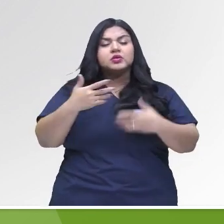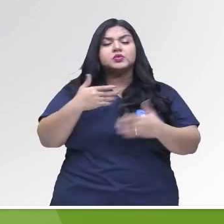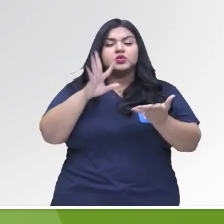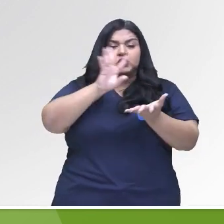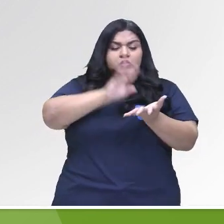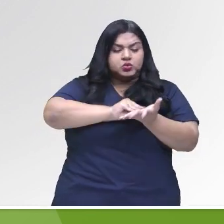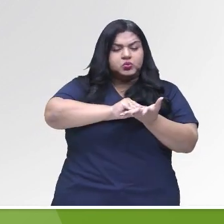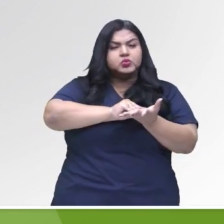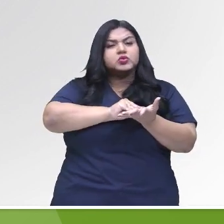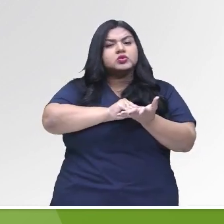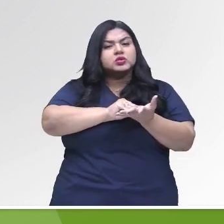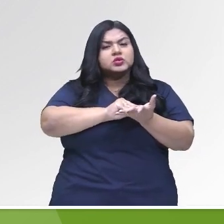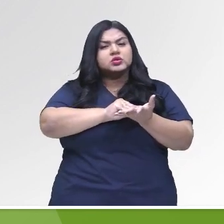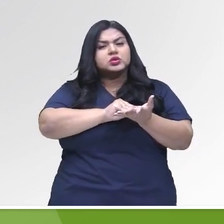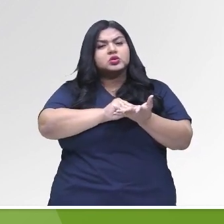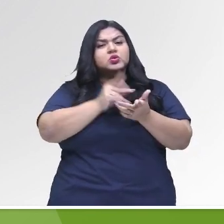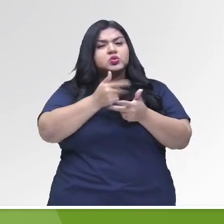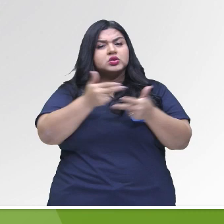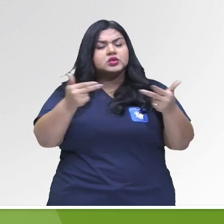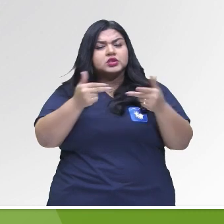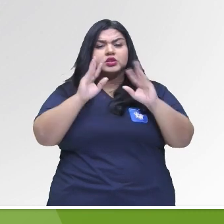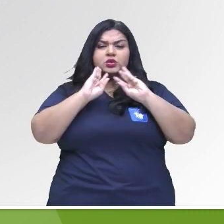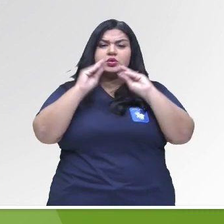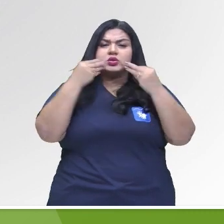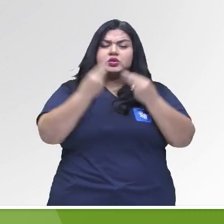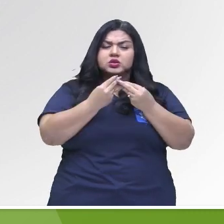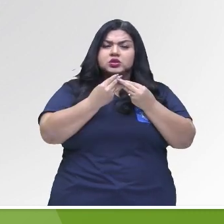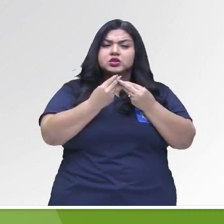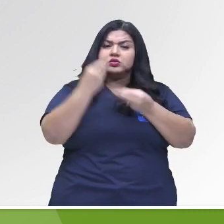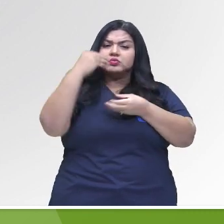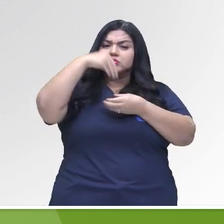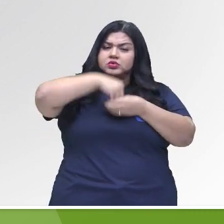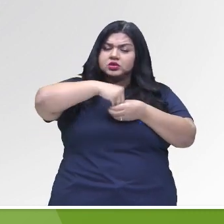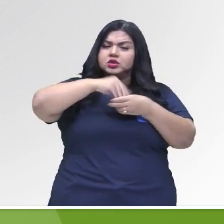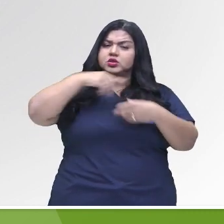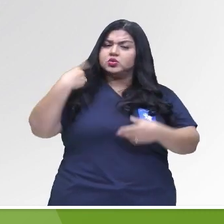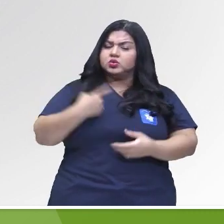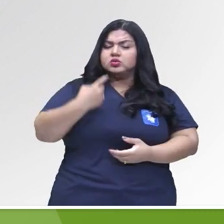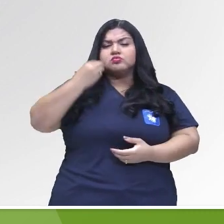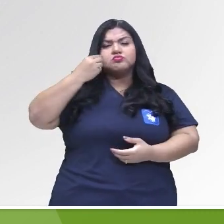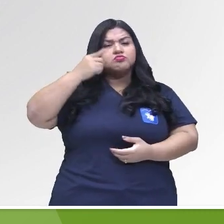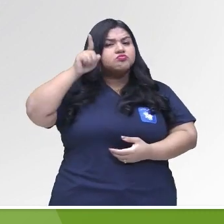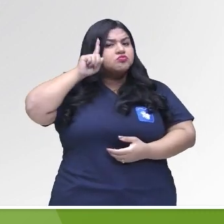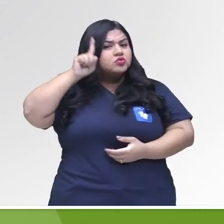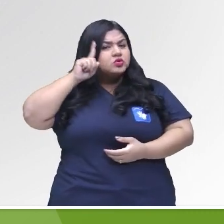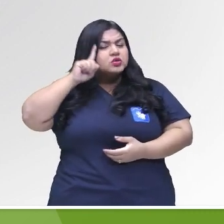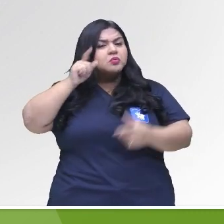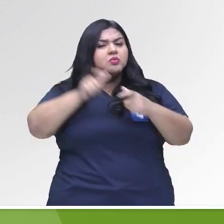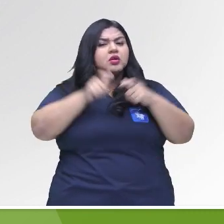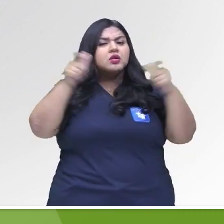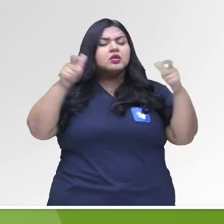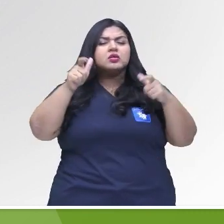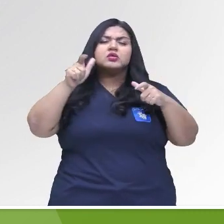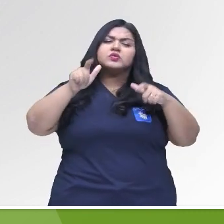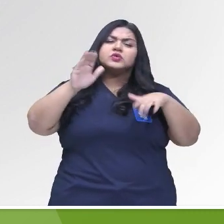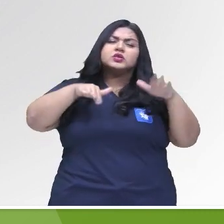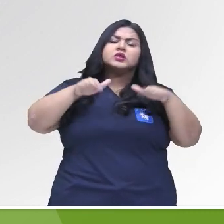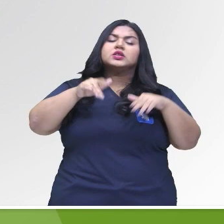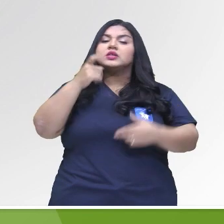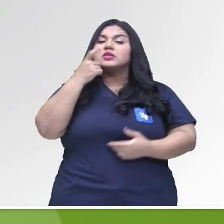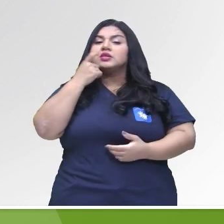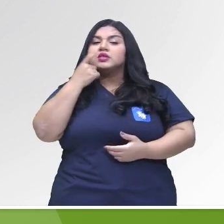eles são aquelas substâncias que estão presentes no nosso cotidiano, que na maioria das vezes a gente chama de